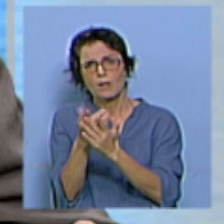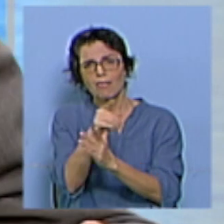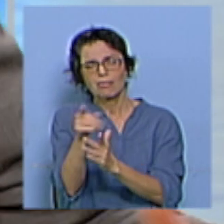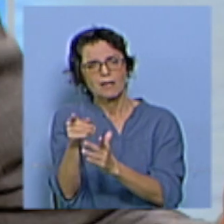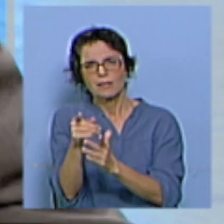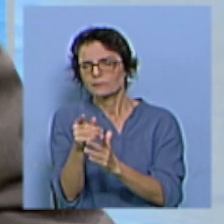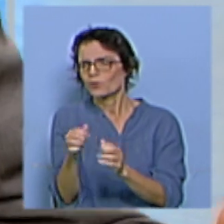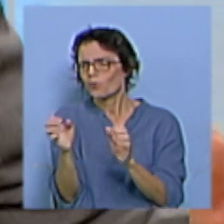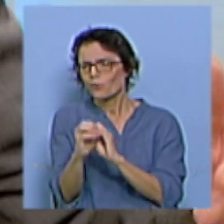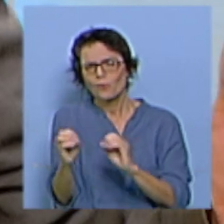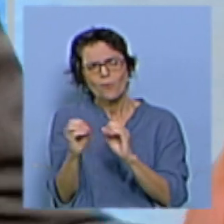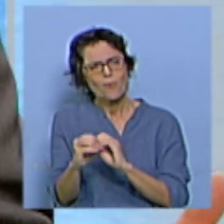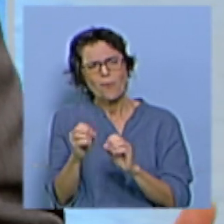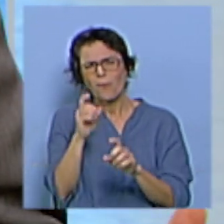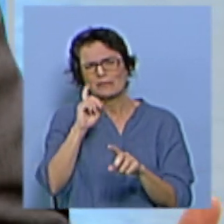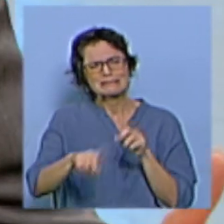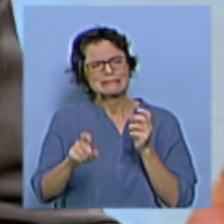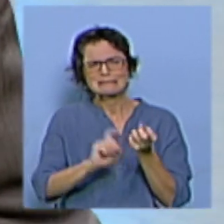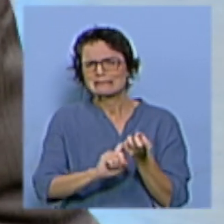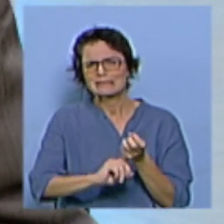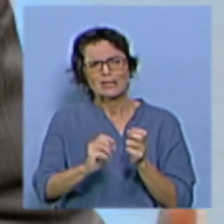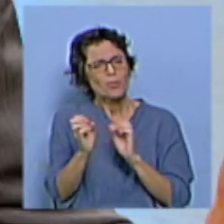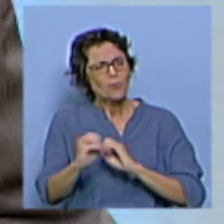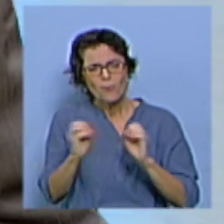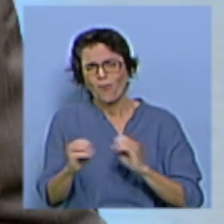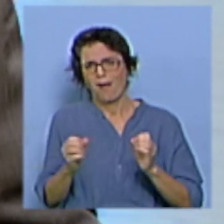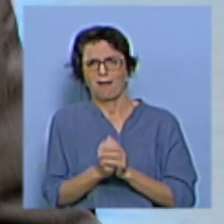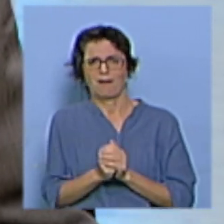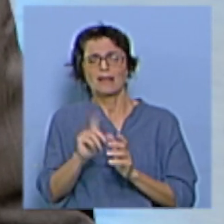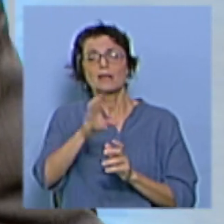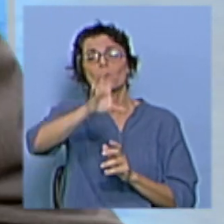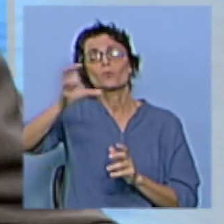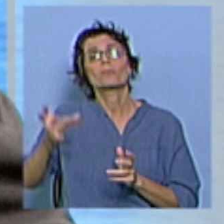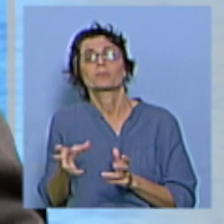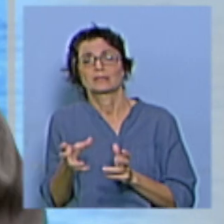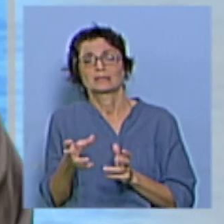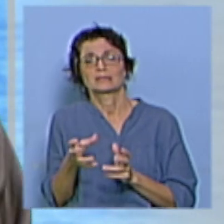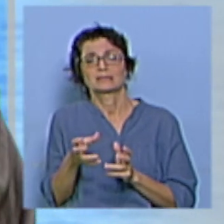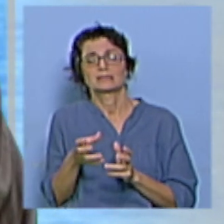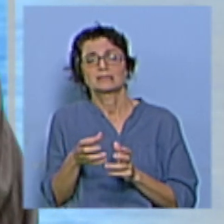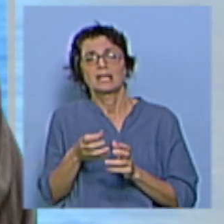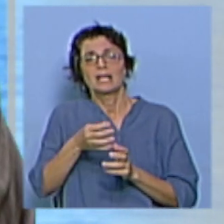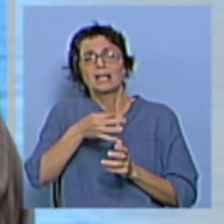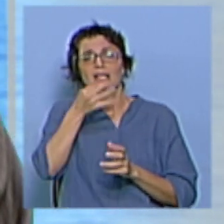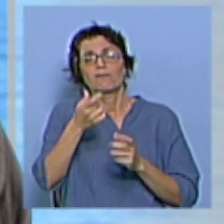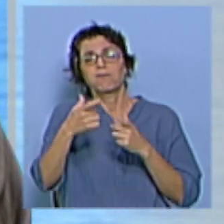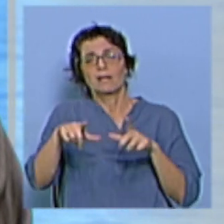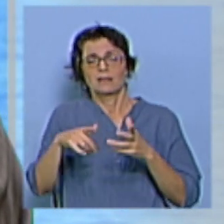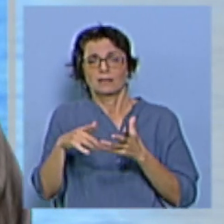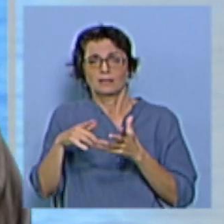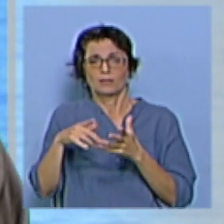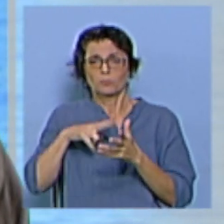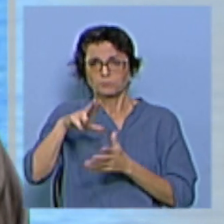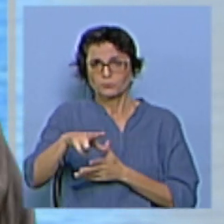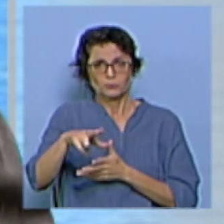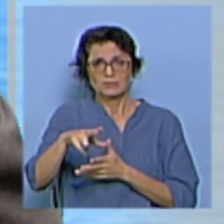com todos os países da chamada lusofonia. Onde é que há o racismo? Absolutamente. Não há. E tantos elementos nossos agentes